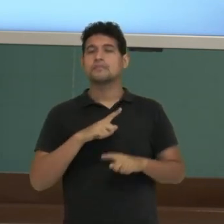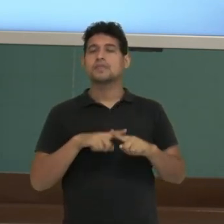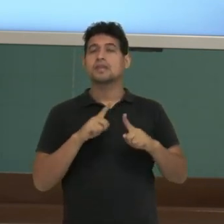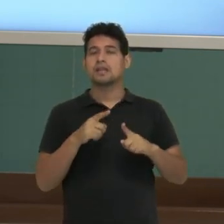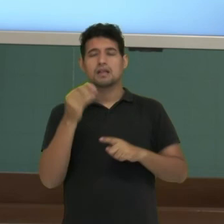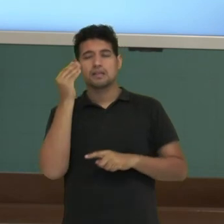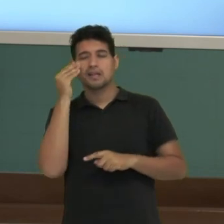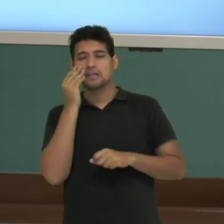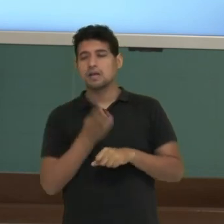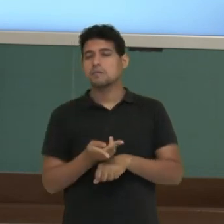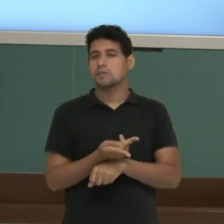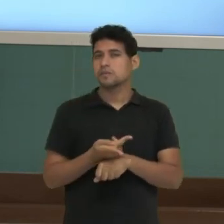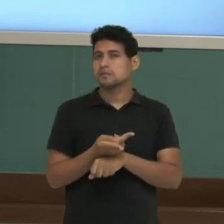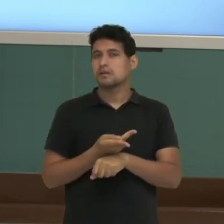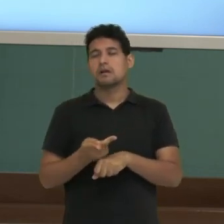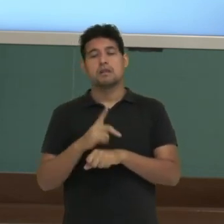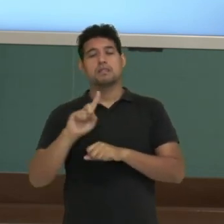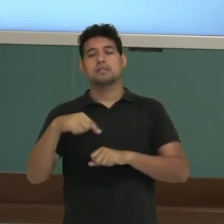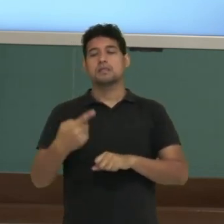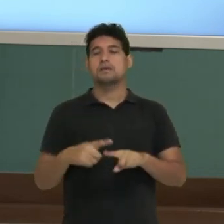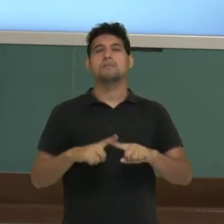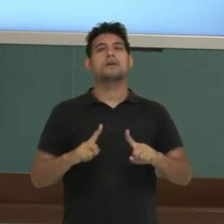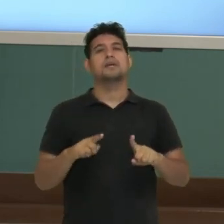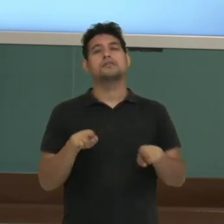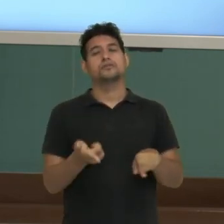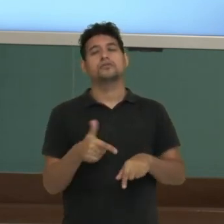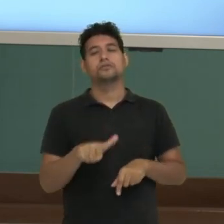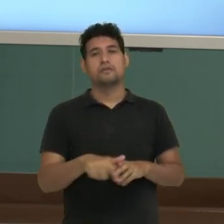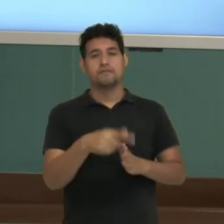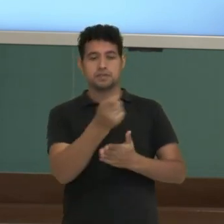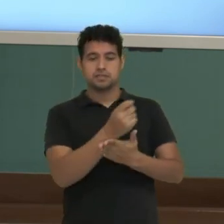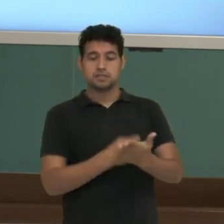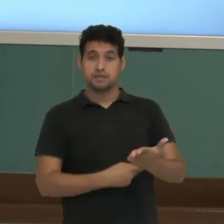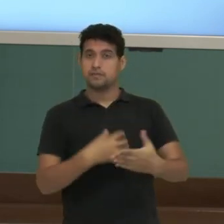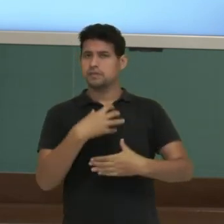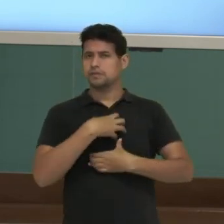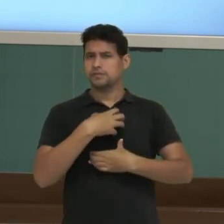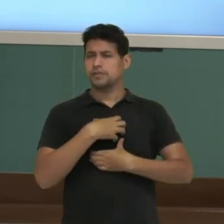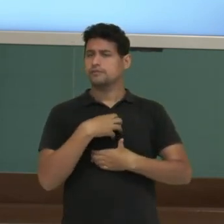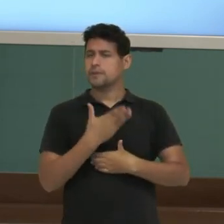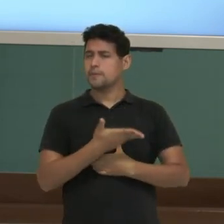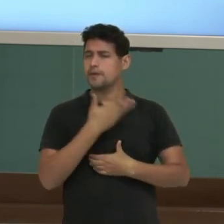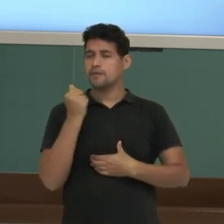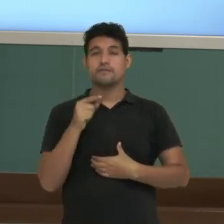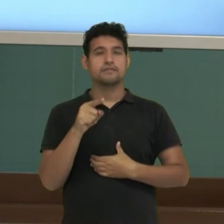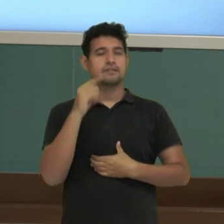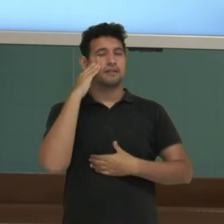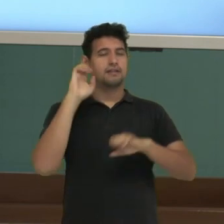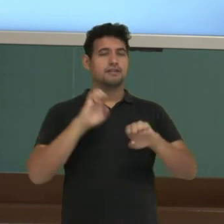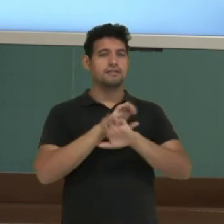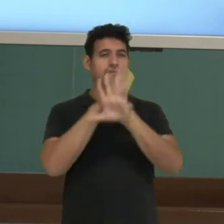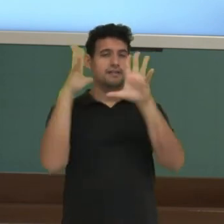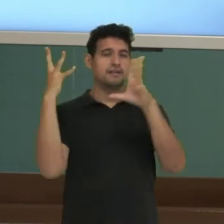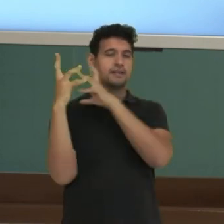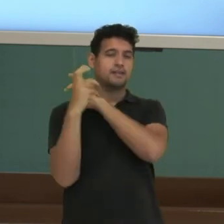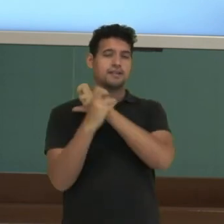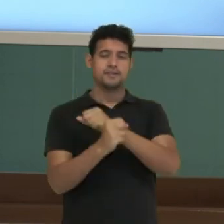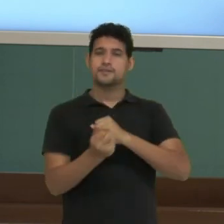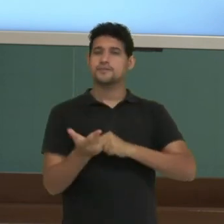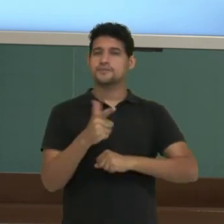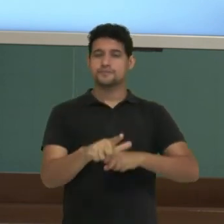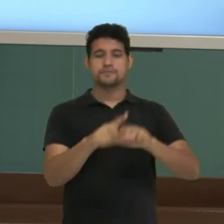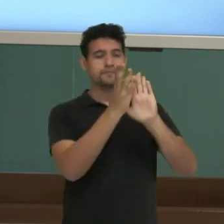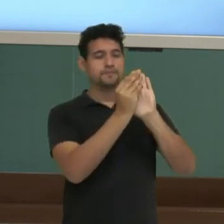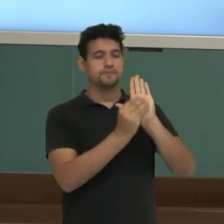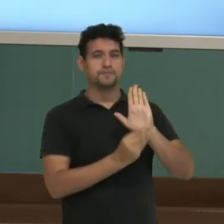de buscar uma melhoria posterior. Mas, novamente, escreva da maneira que viabilize você a resgatar mais e mais conteúdos